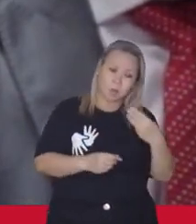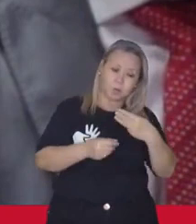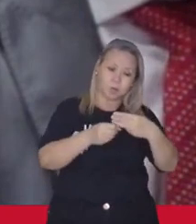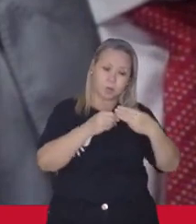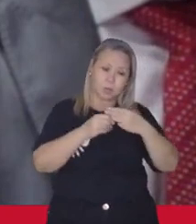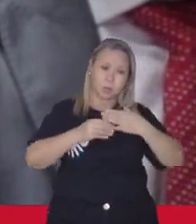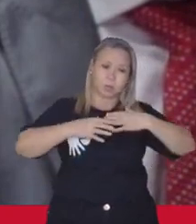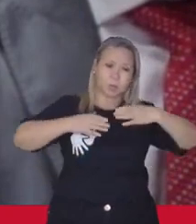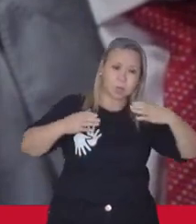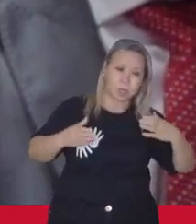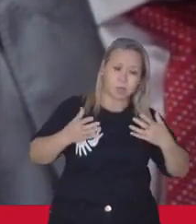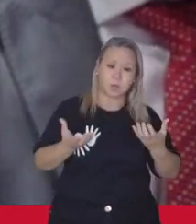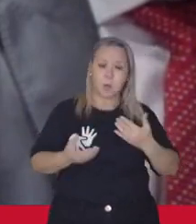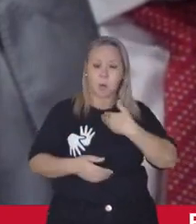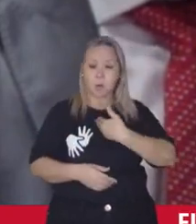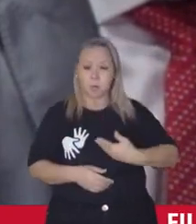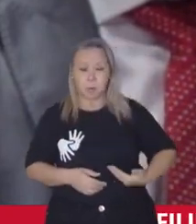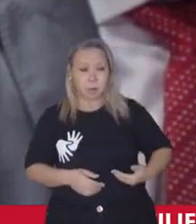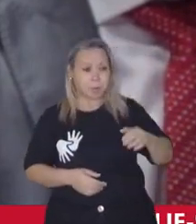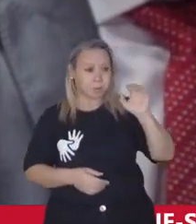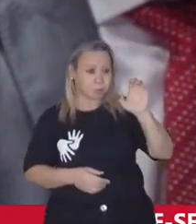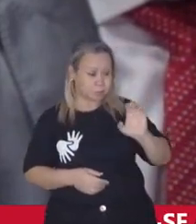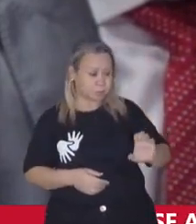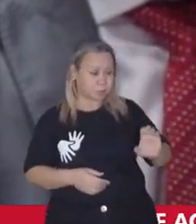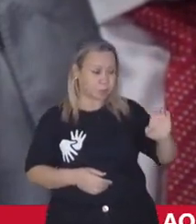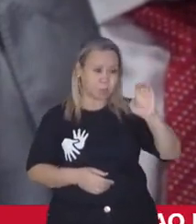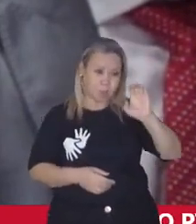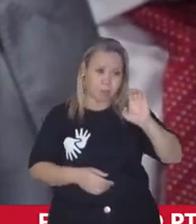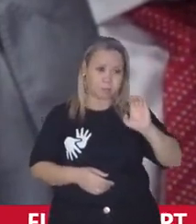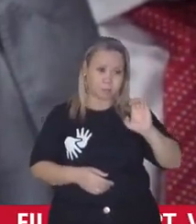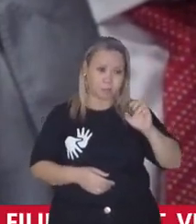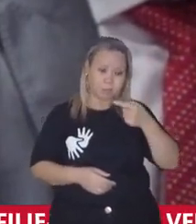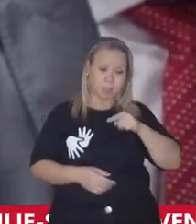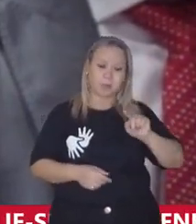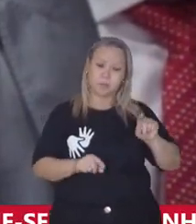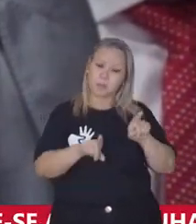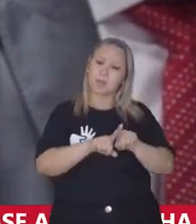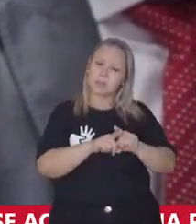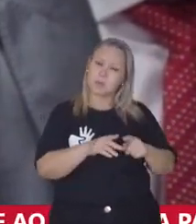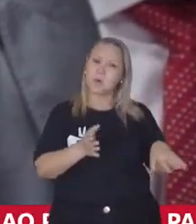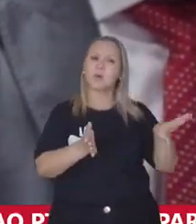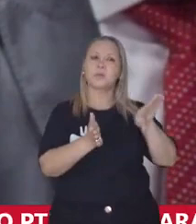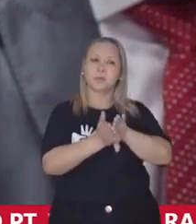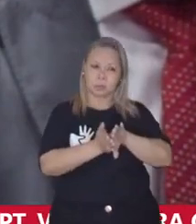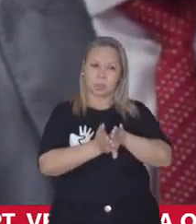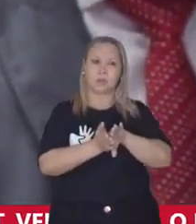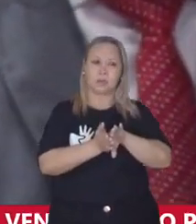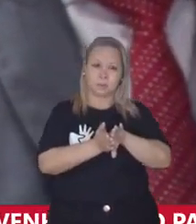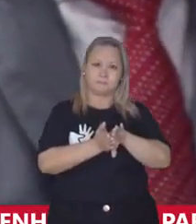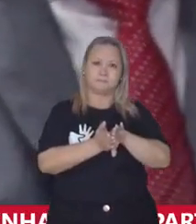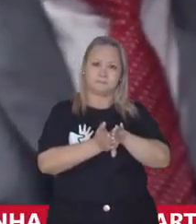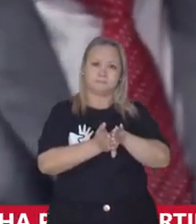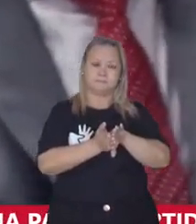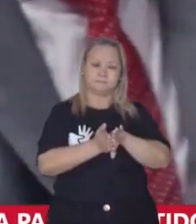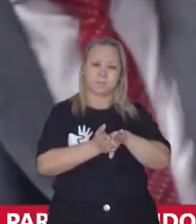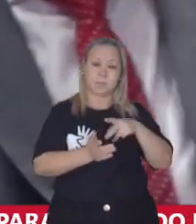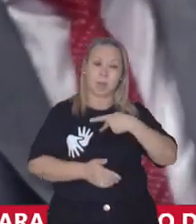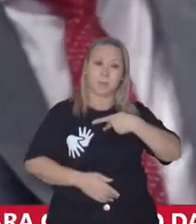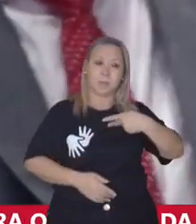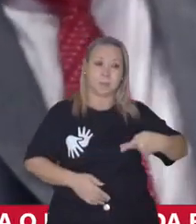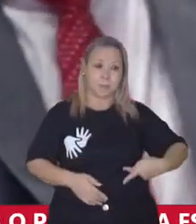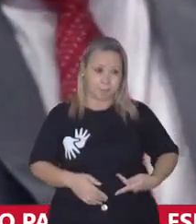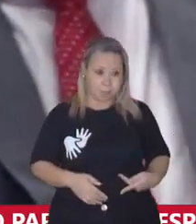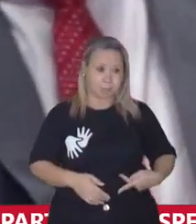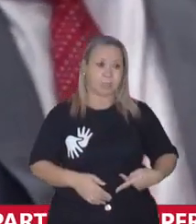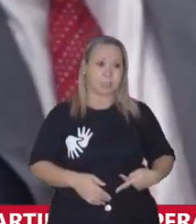grandes, quer seja no governo dos estados, e foi assim quando chegamos na presidência da